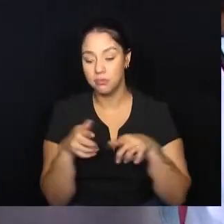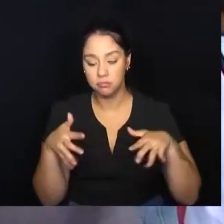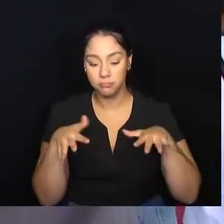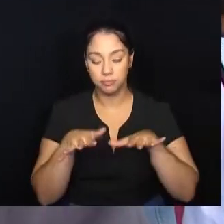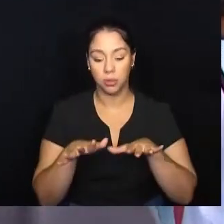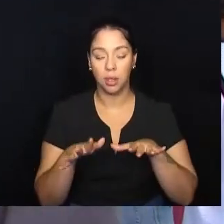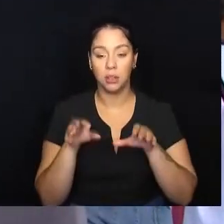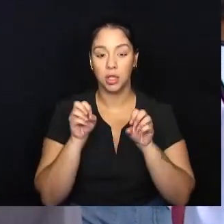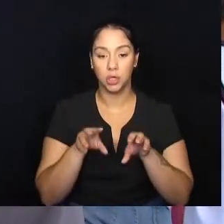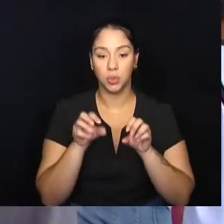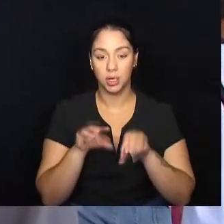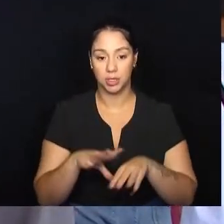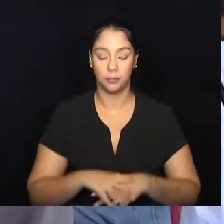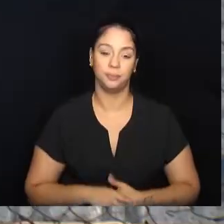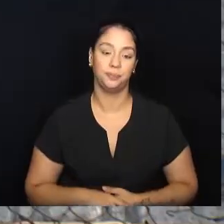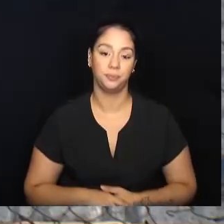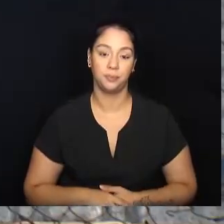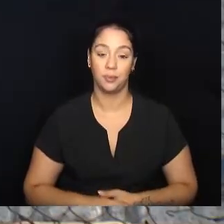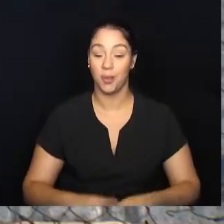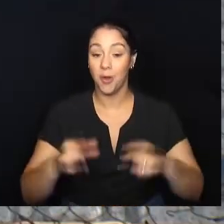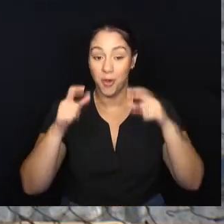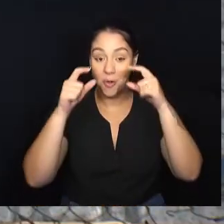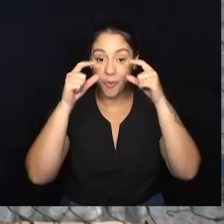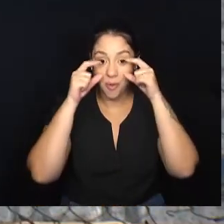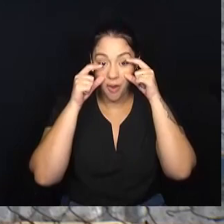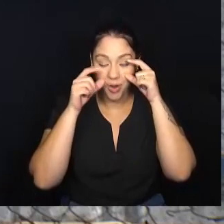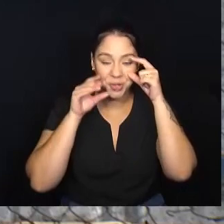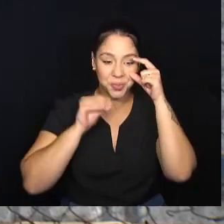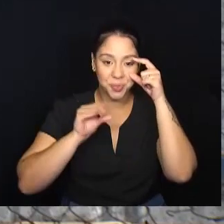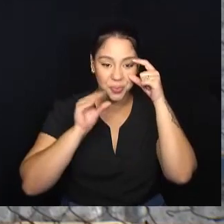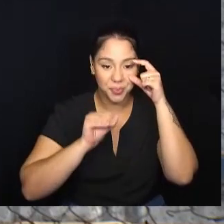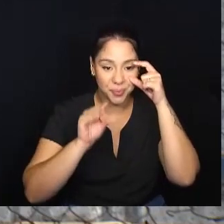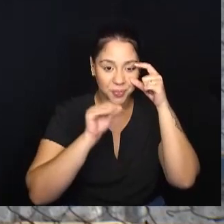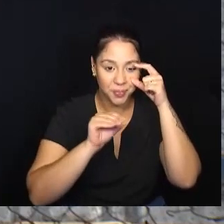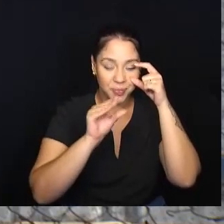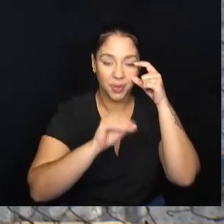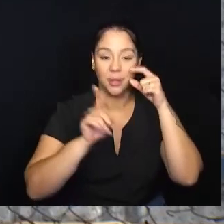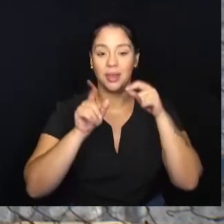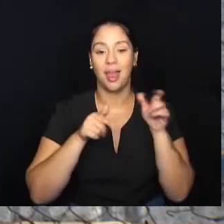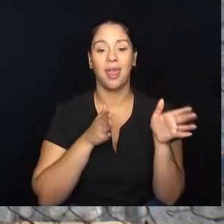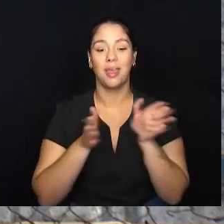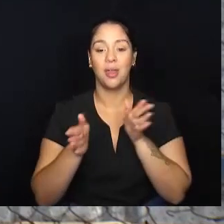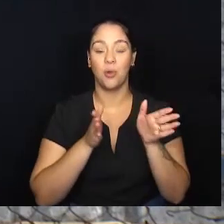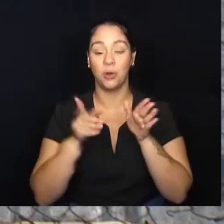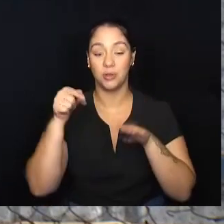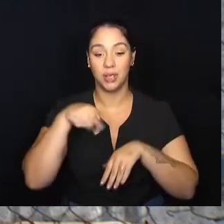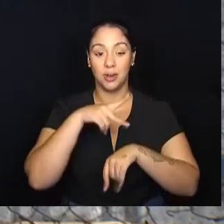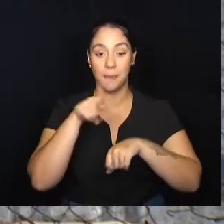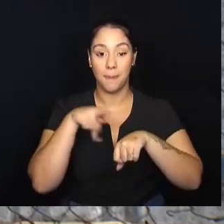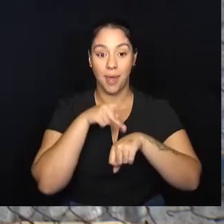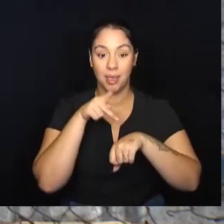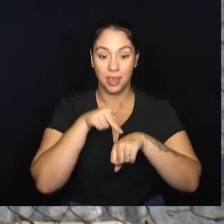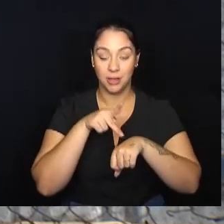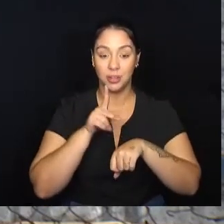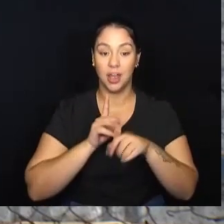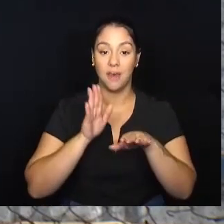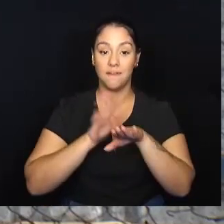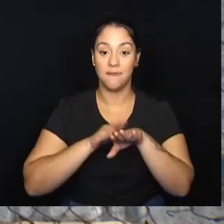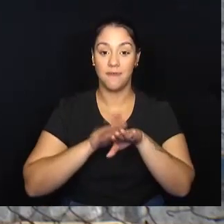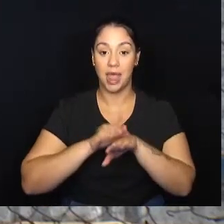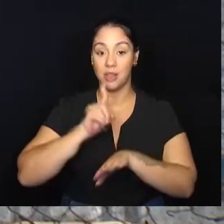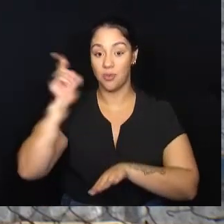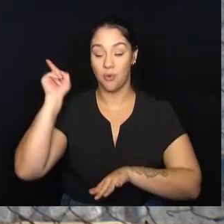equipamento de inclusão na educação o óculos falante é a nova resposta para a inclusão social aqui no país